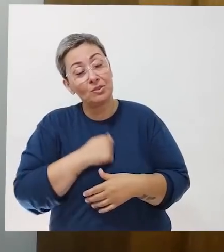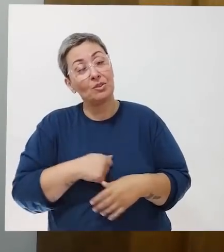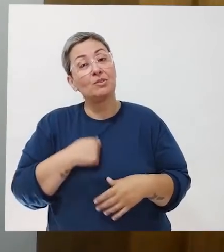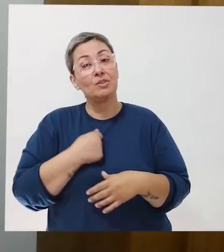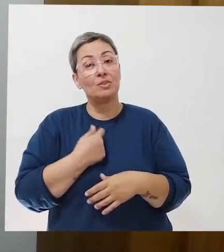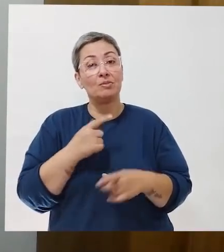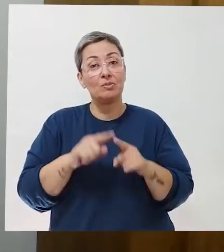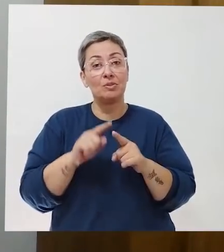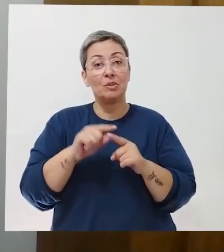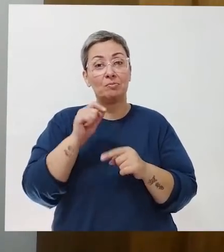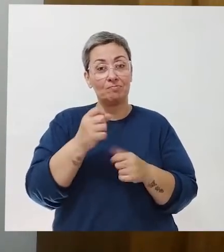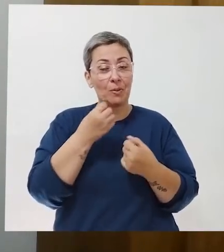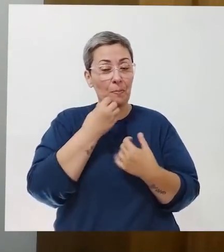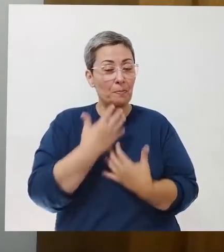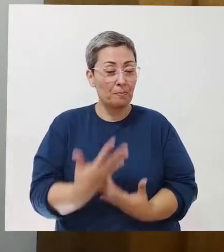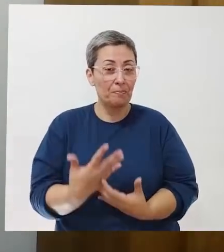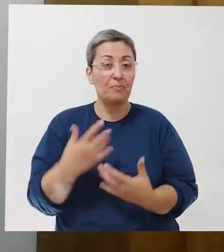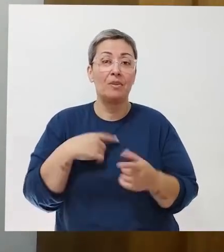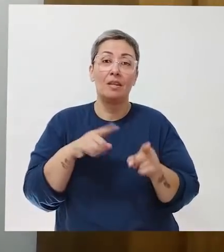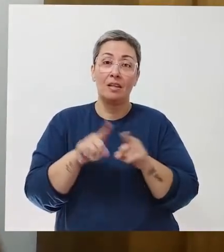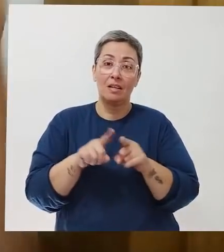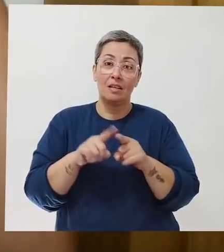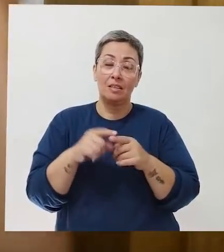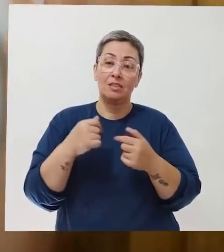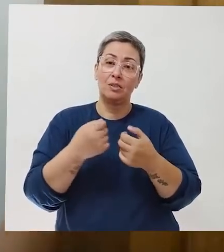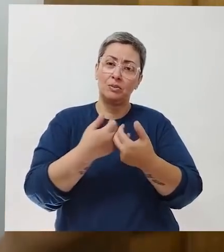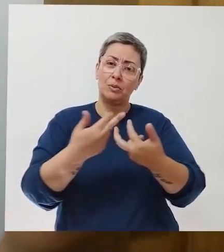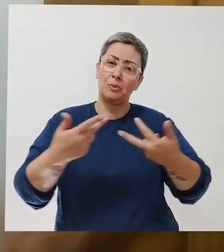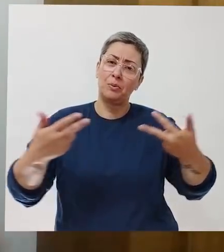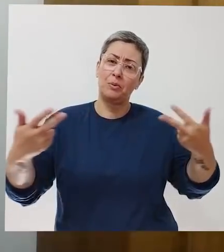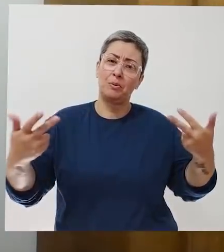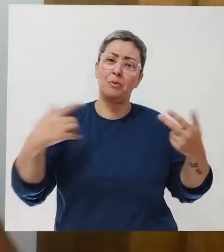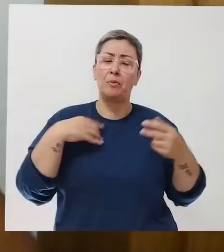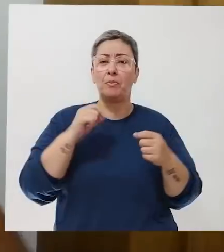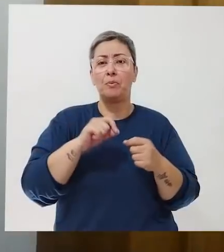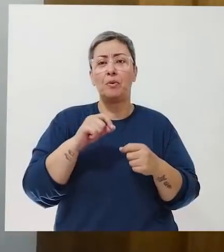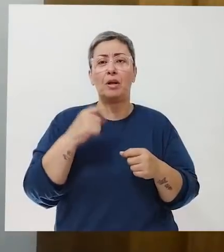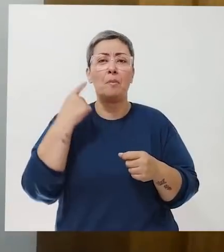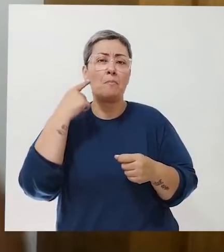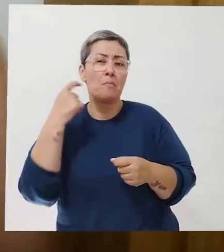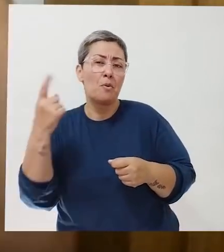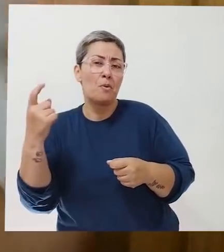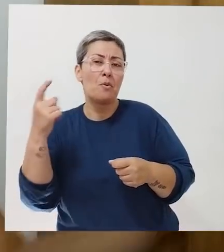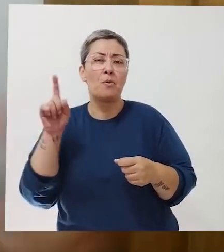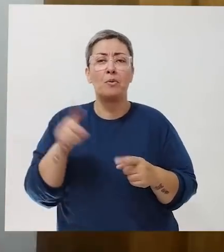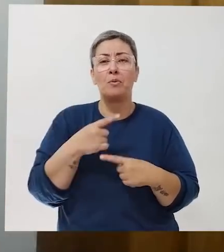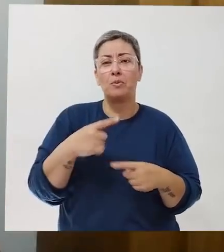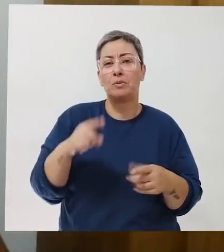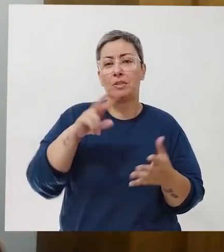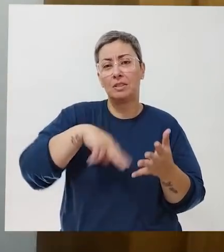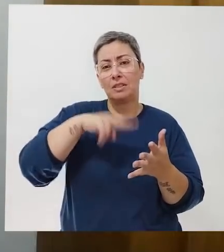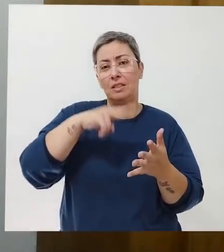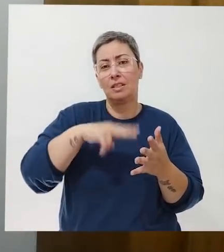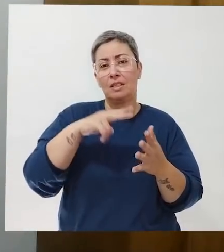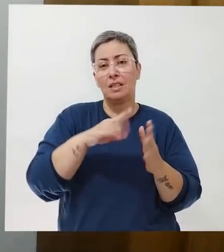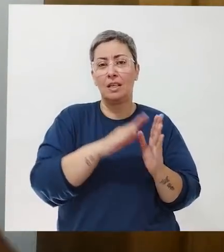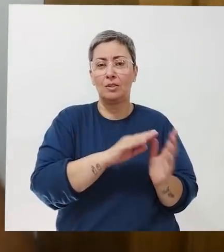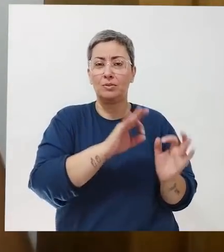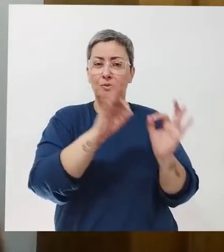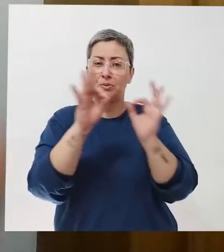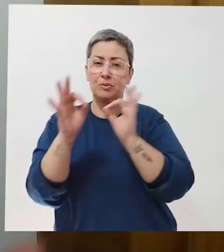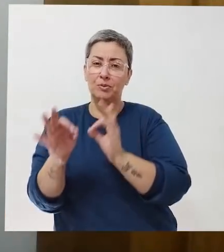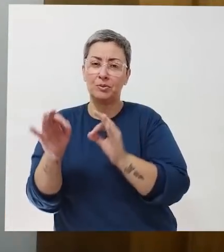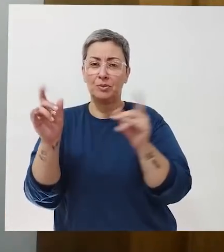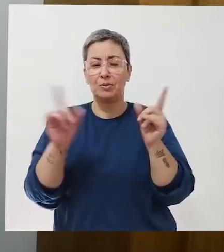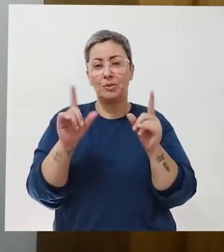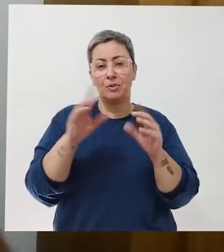sente. Isso vai te fazer muito bem. E também tantas outras coisas. Ouve música, leia, assista uma série, mexa